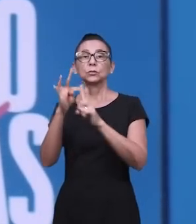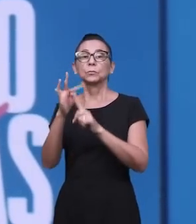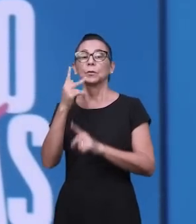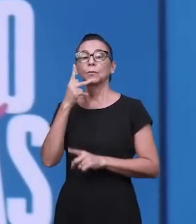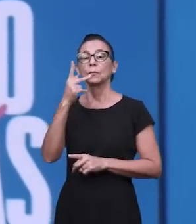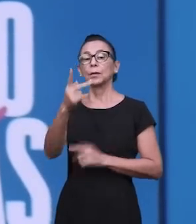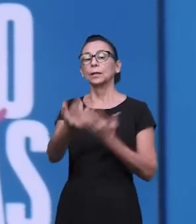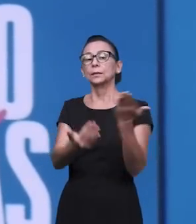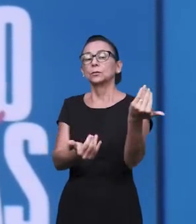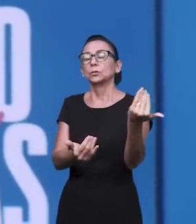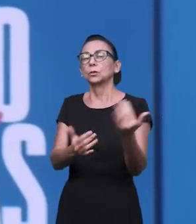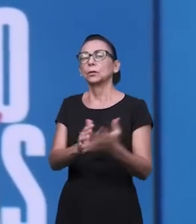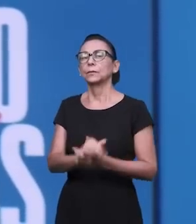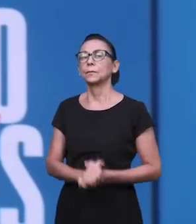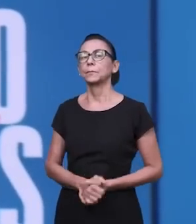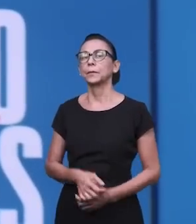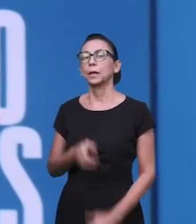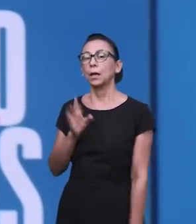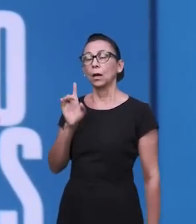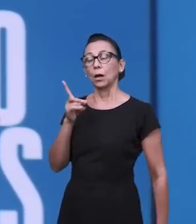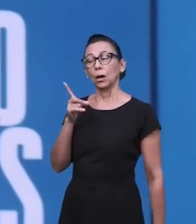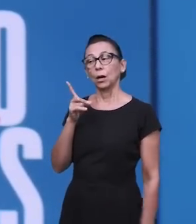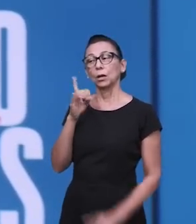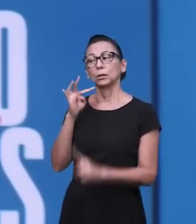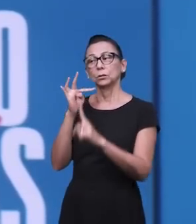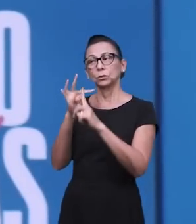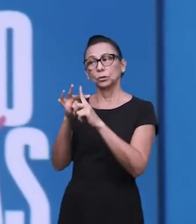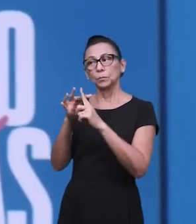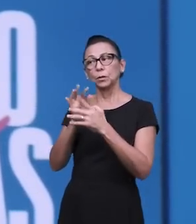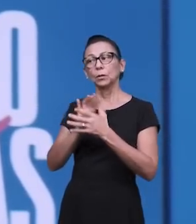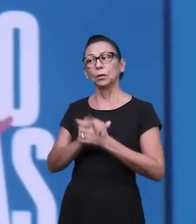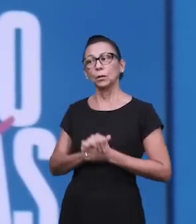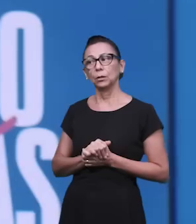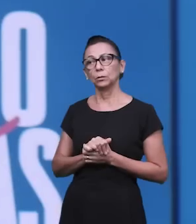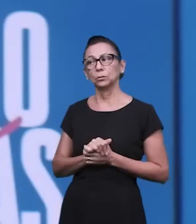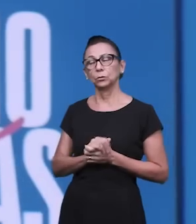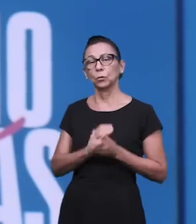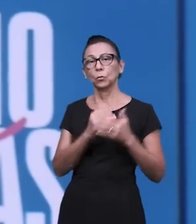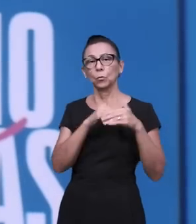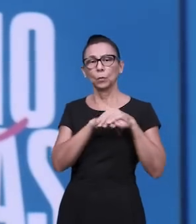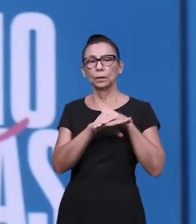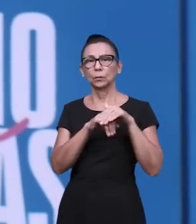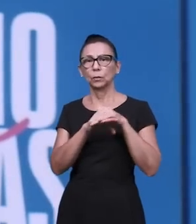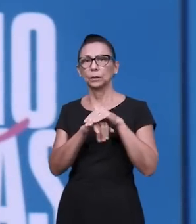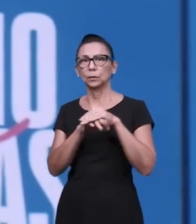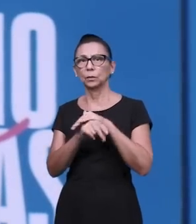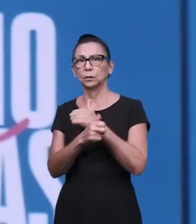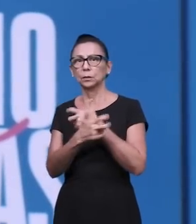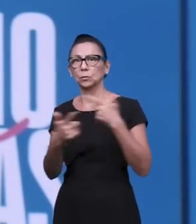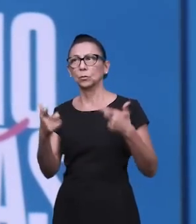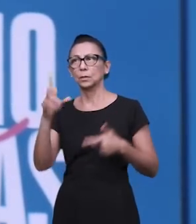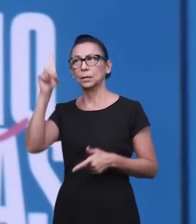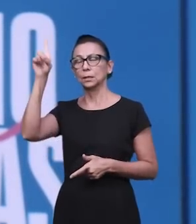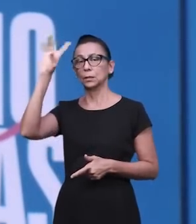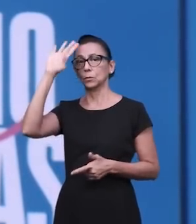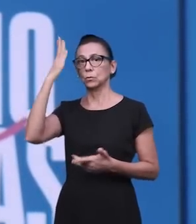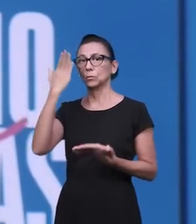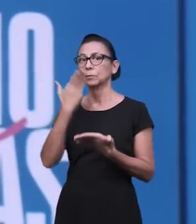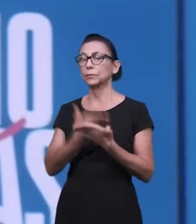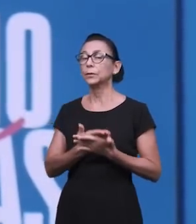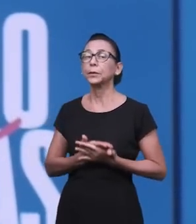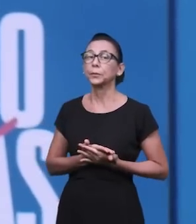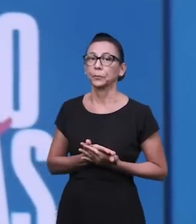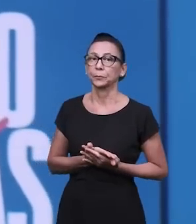pastor Timóteo. Ó Timóteo, guarda o depósito que a ti foi confiado. E agora observem,